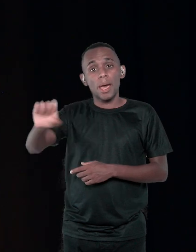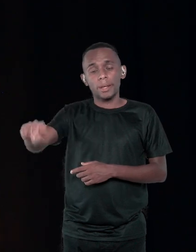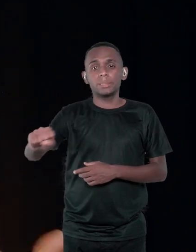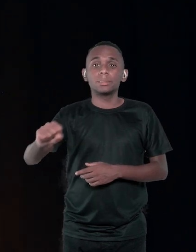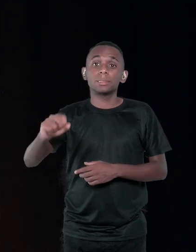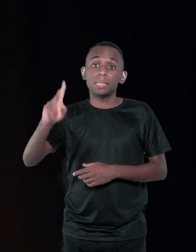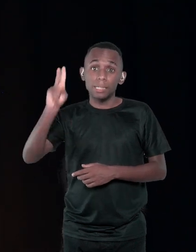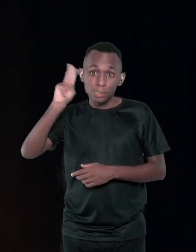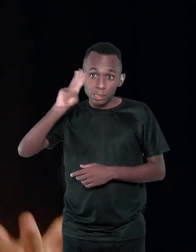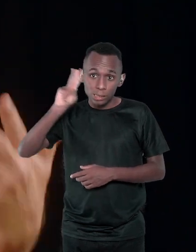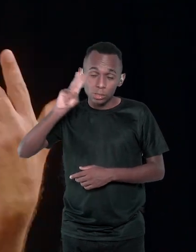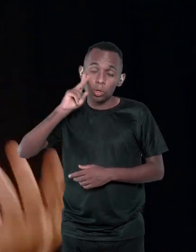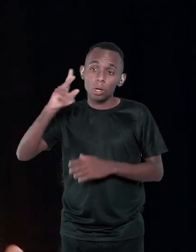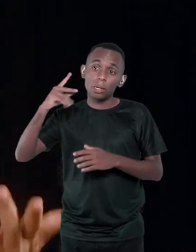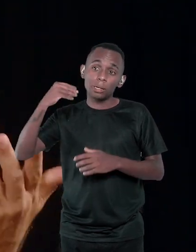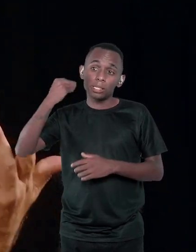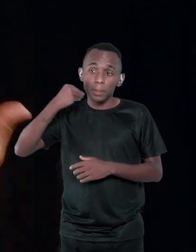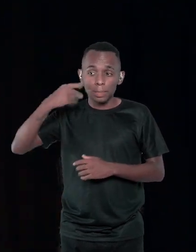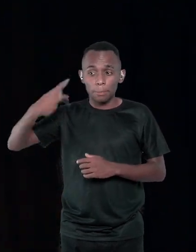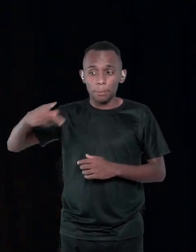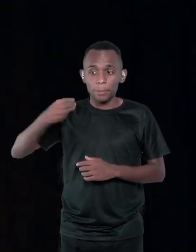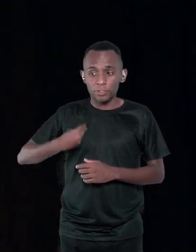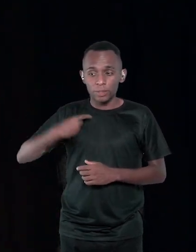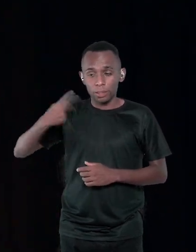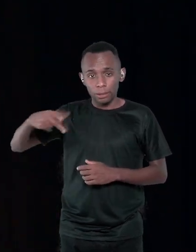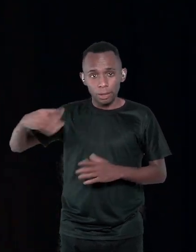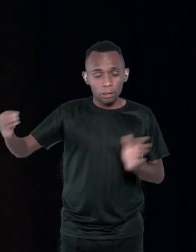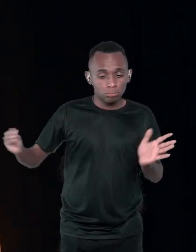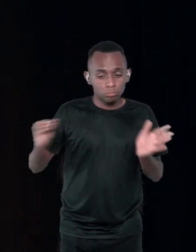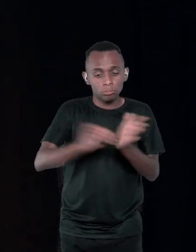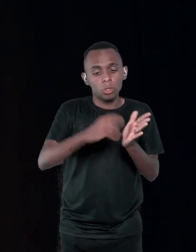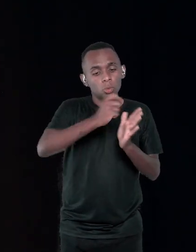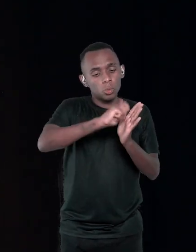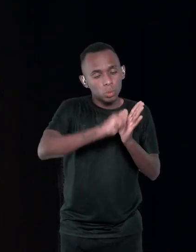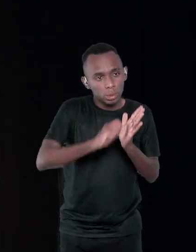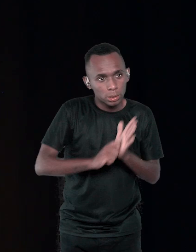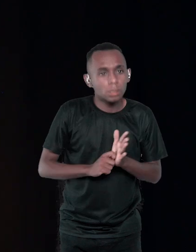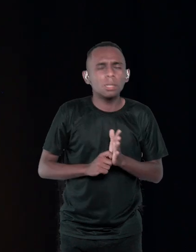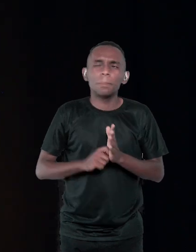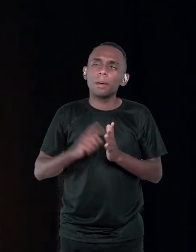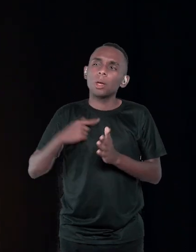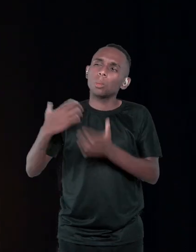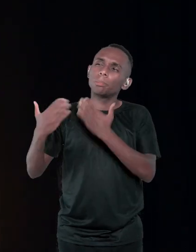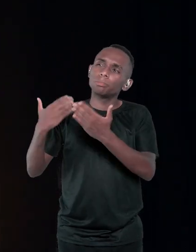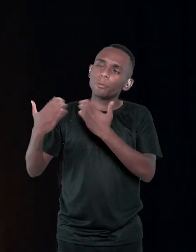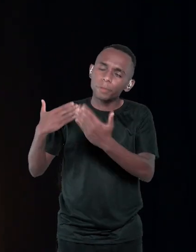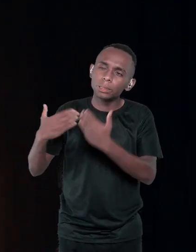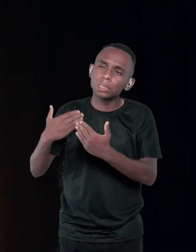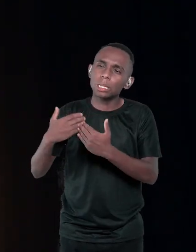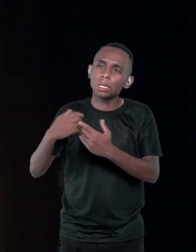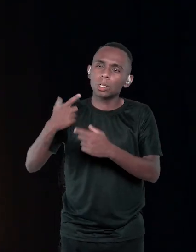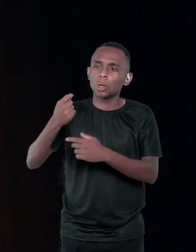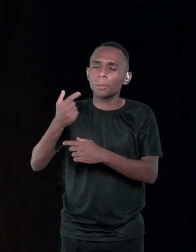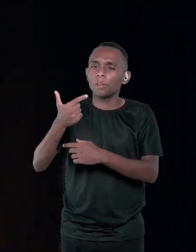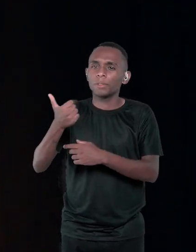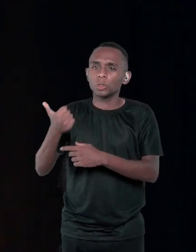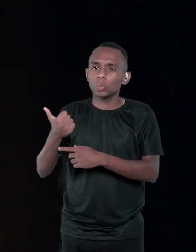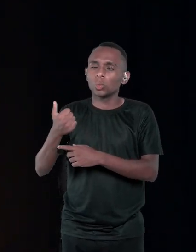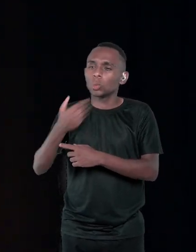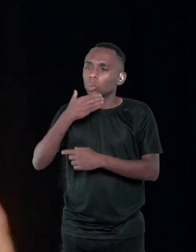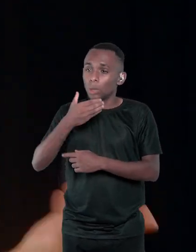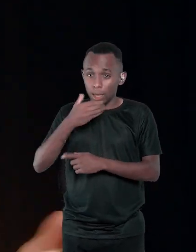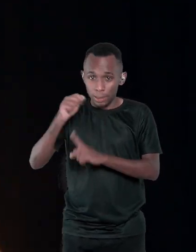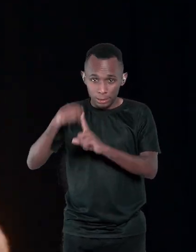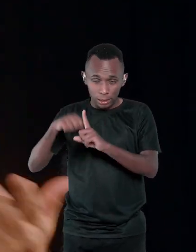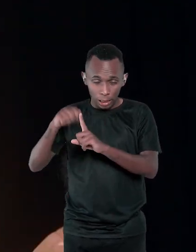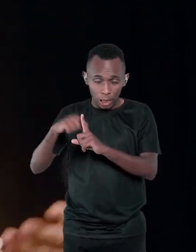com Elza até a última vez que eu falei com ela, que foi no Natal de 2021, e ela